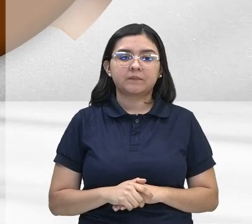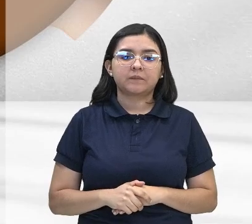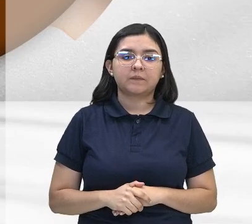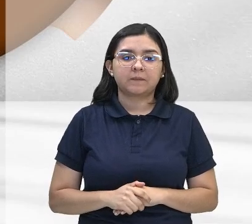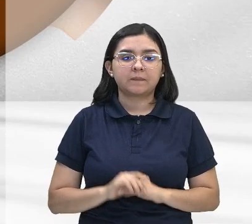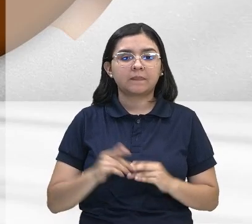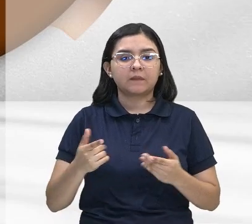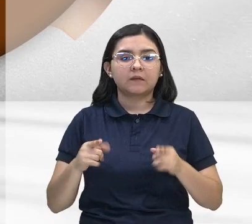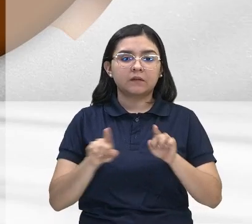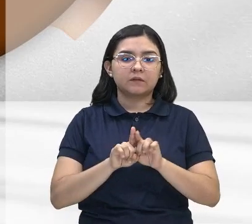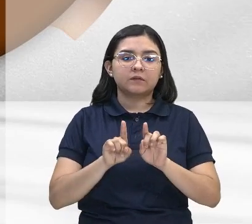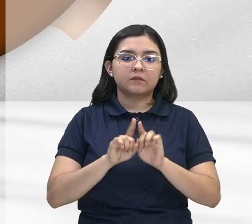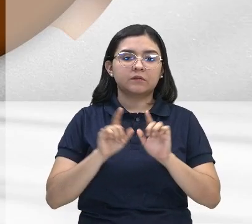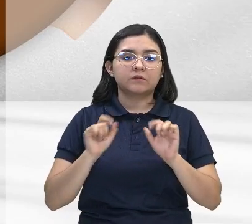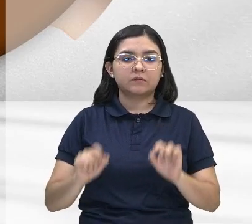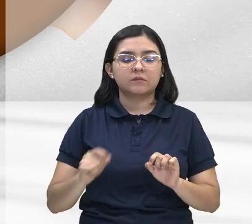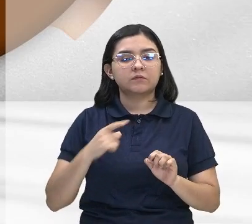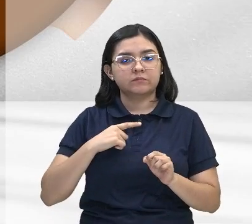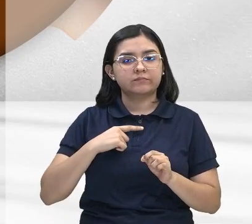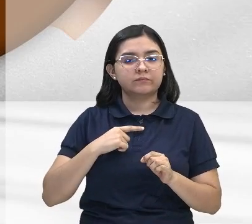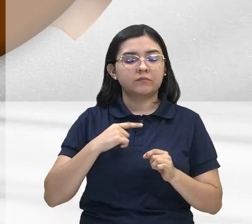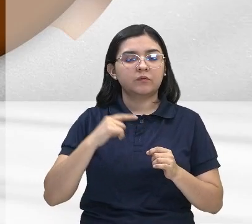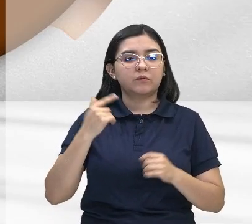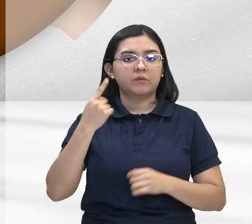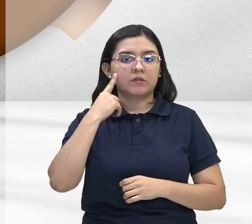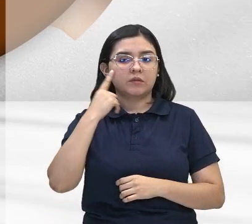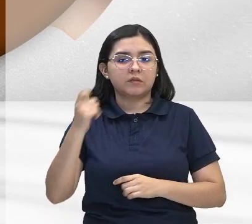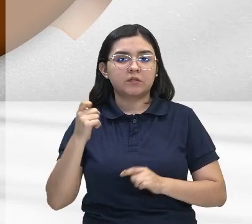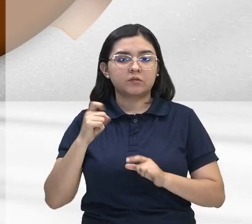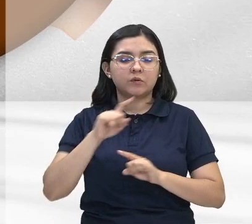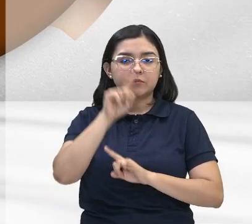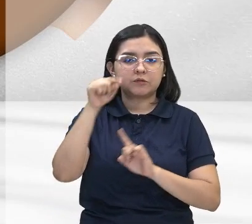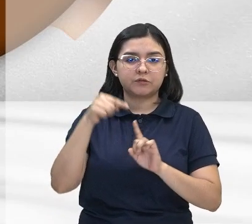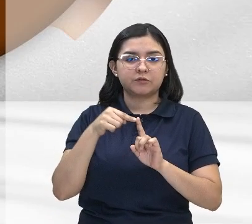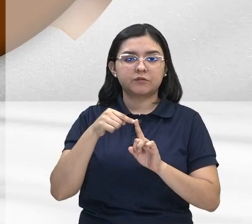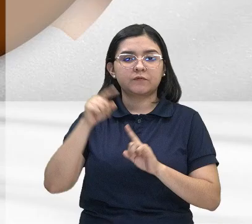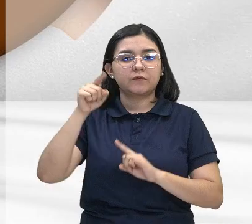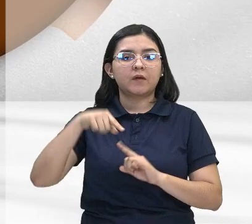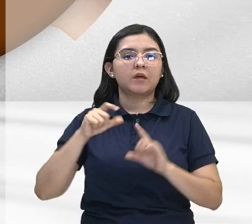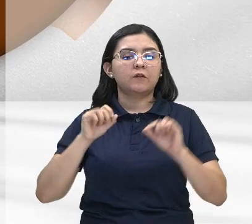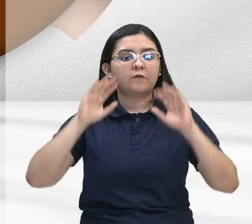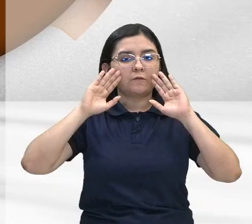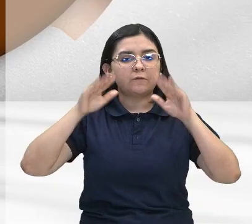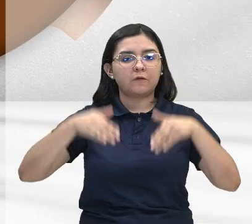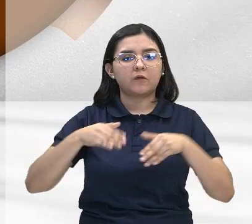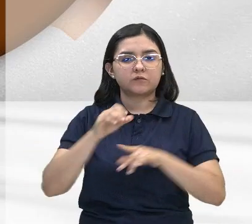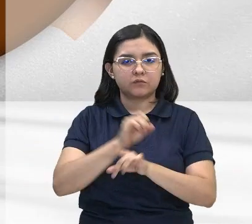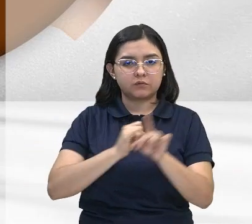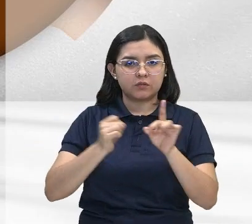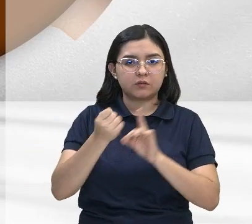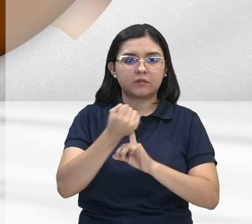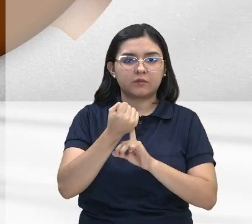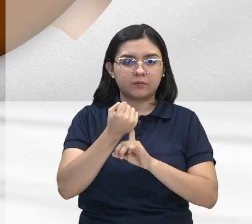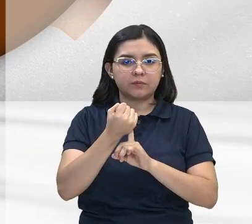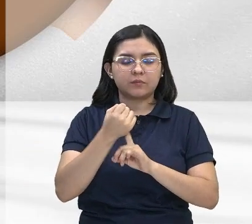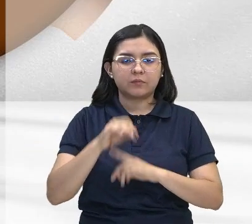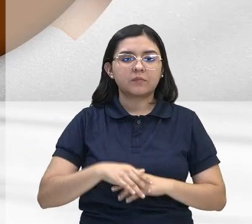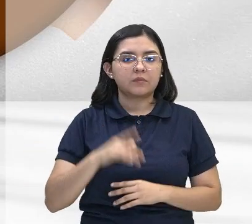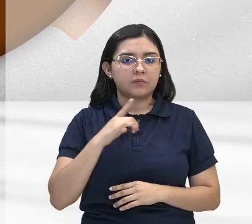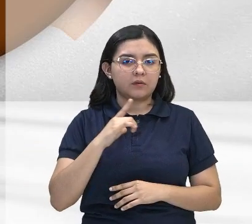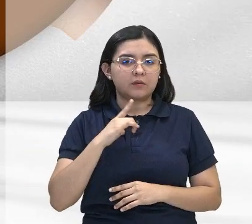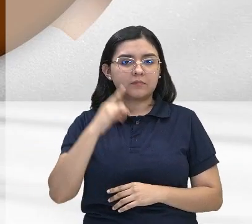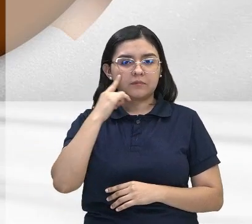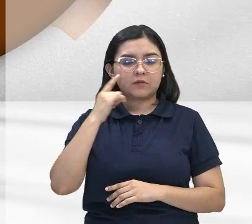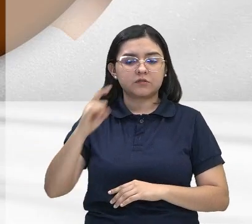e anotando de novo, o interesse e o objetivo comum é o social. Elas têm interesse